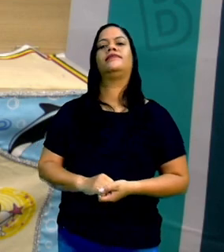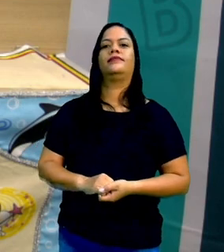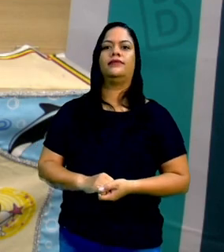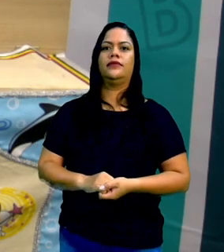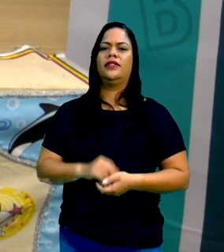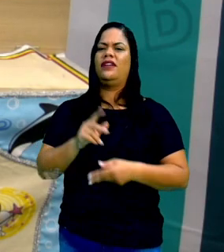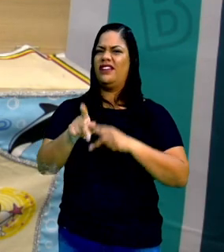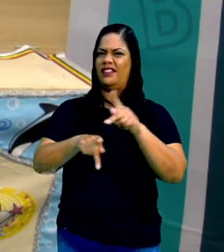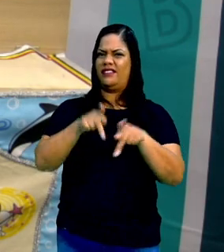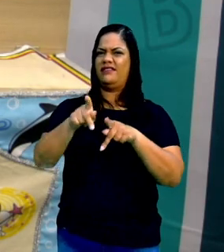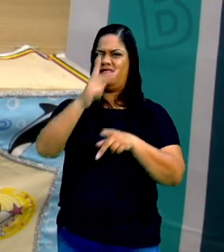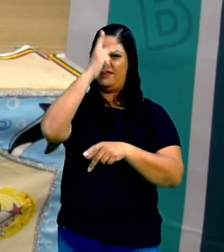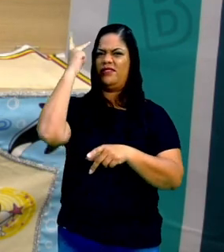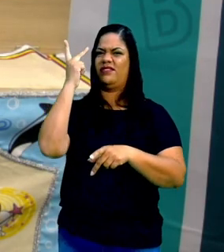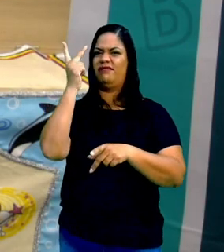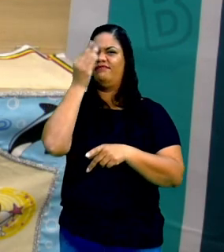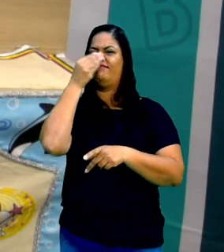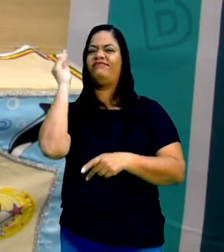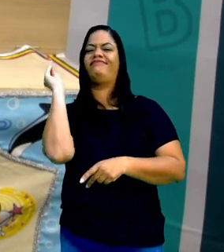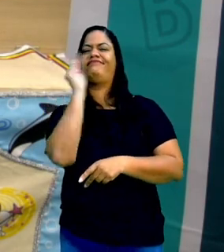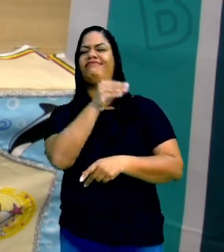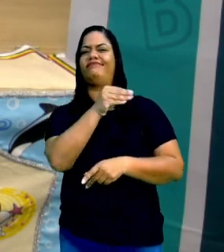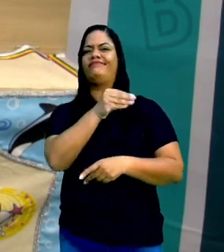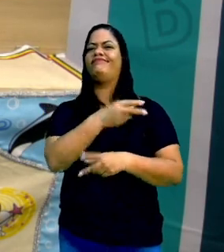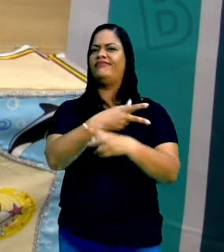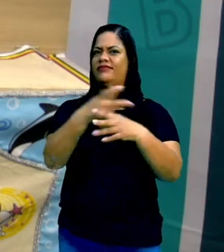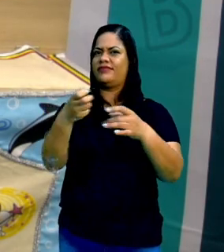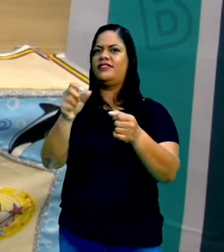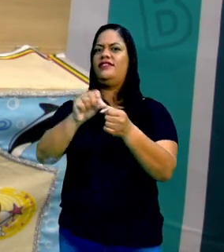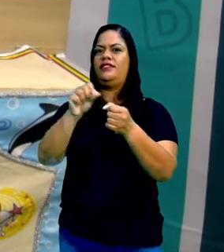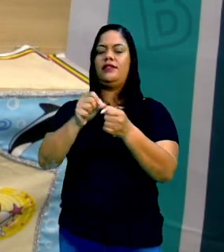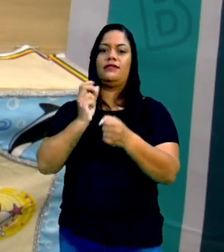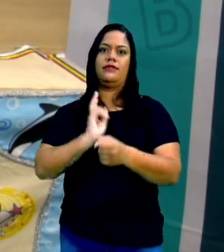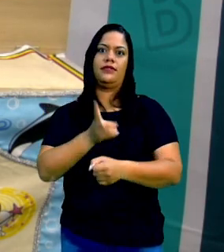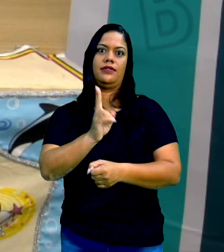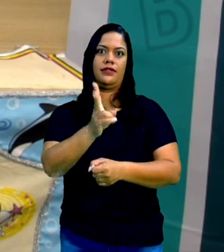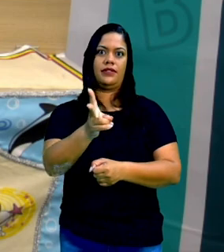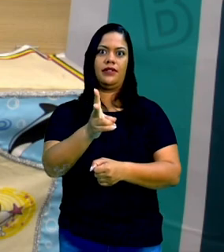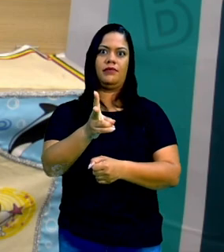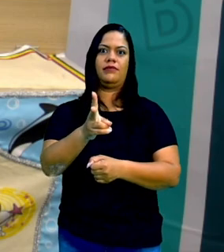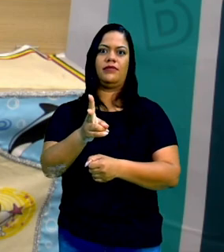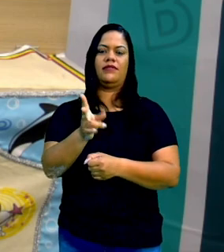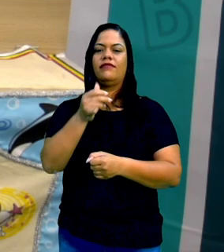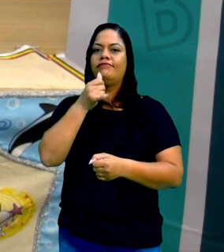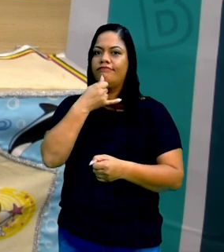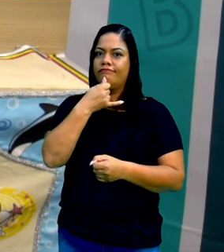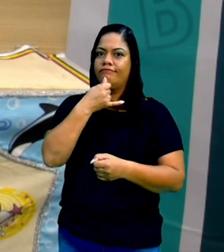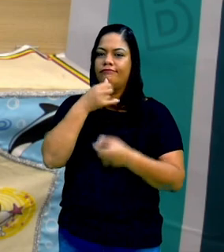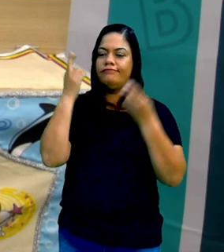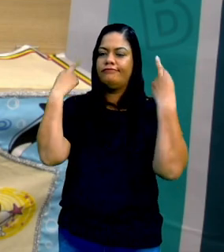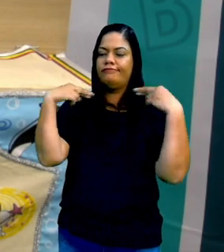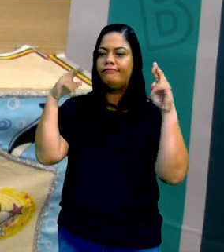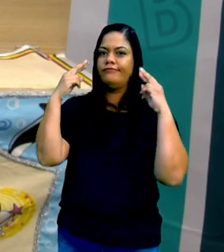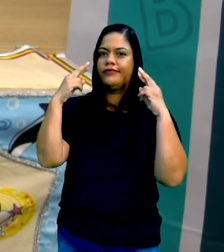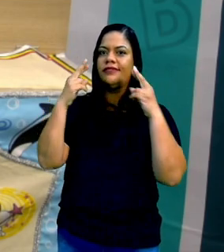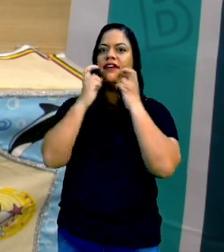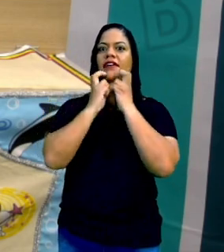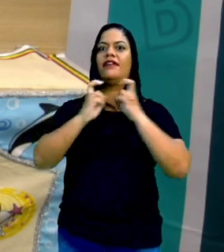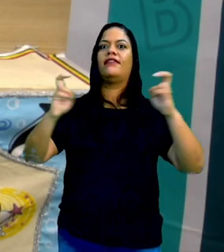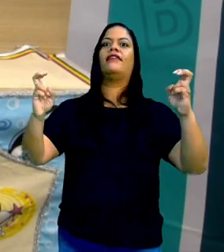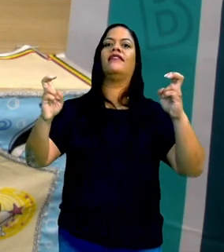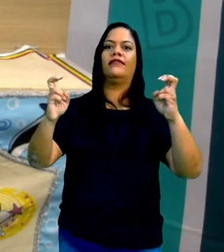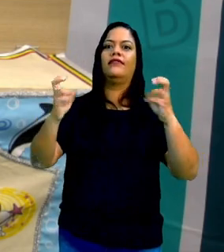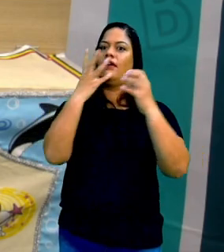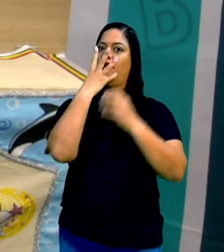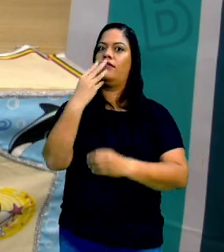o povo começou a não ligar mais para Pedro. Porque toda vez que ele ficava entediado com as ovelhas, ele saía gritando, lobo,